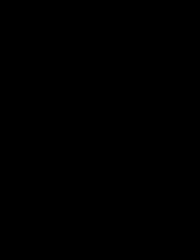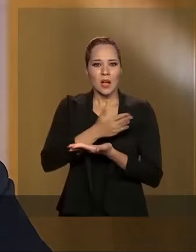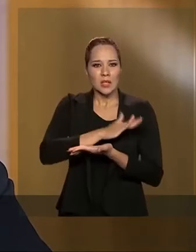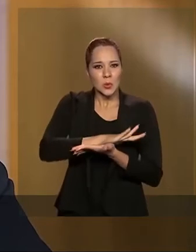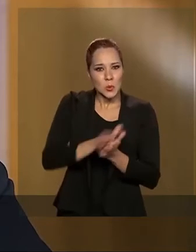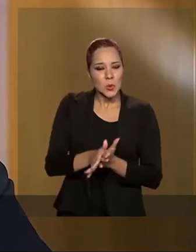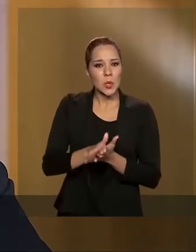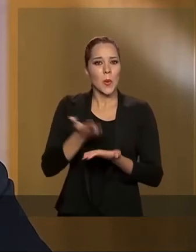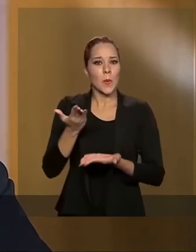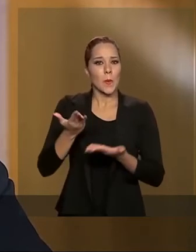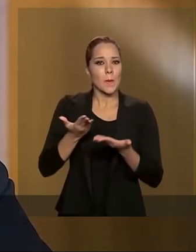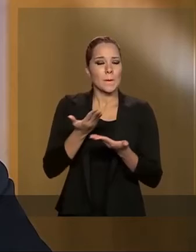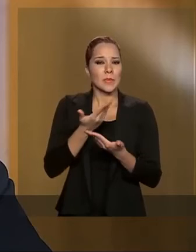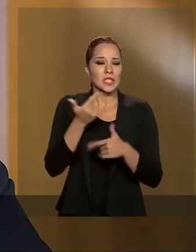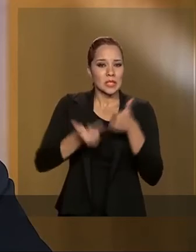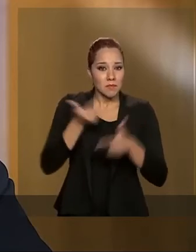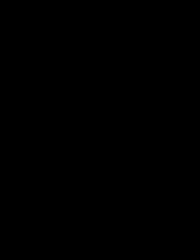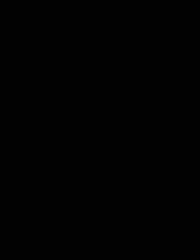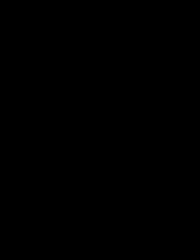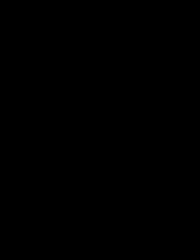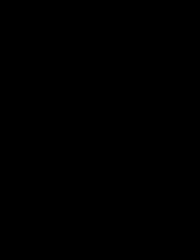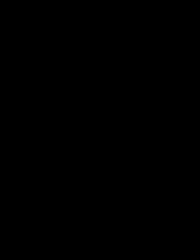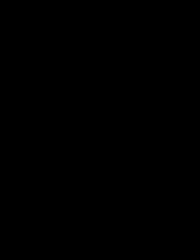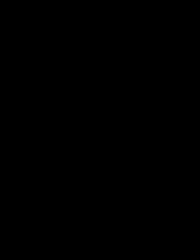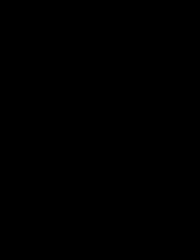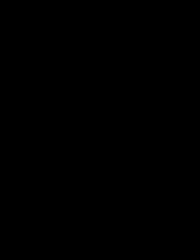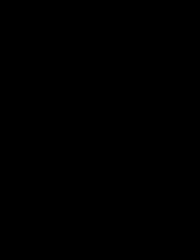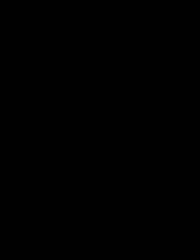Que já vem trazendo muito sofrimento.